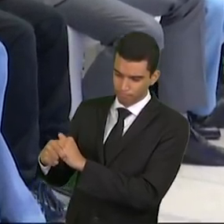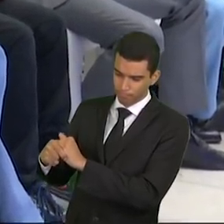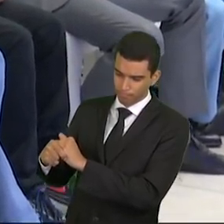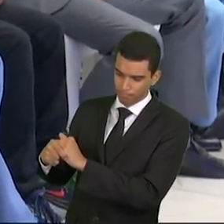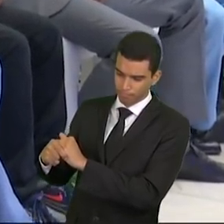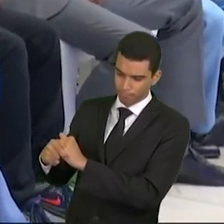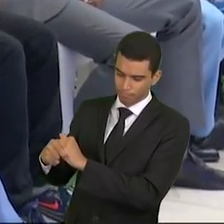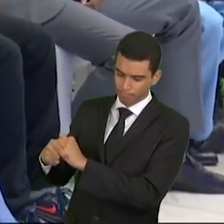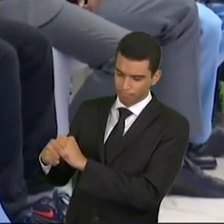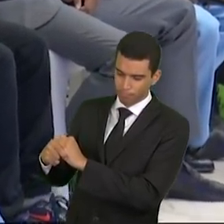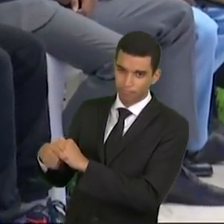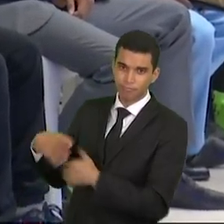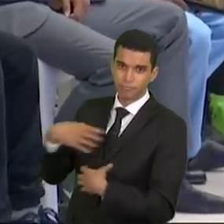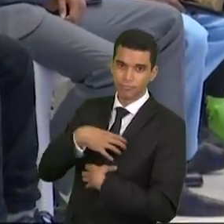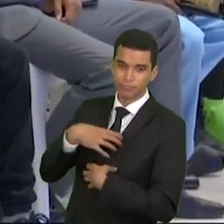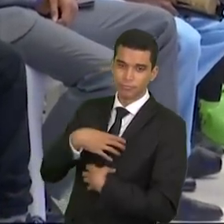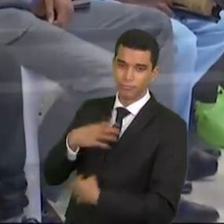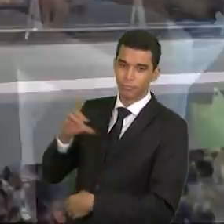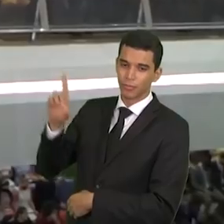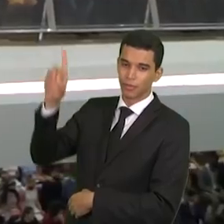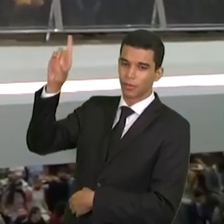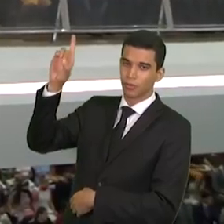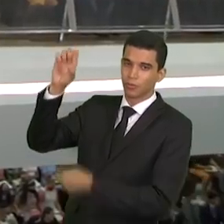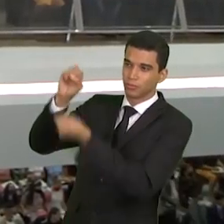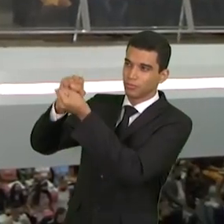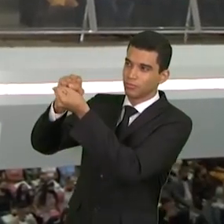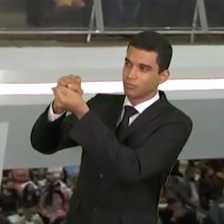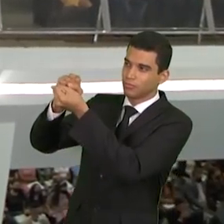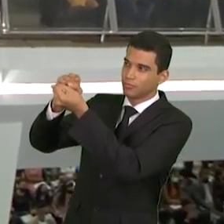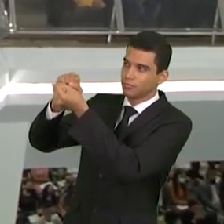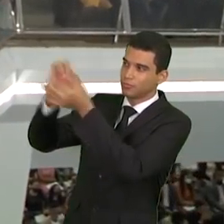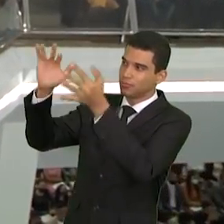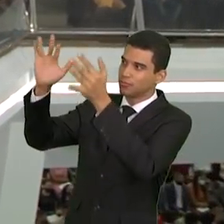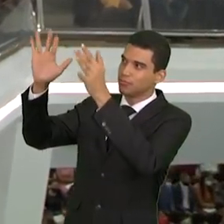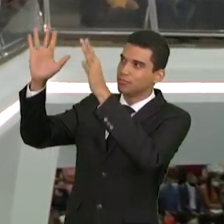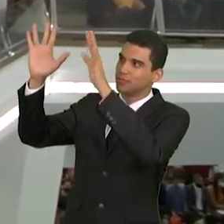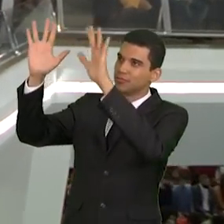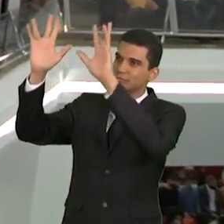E recebe a glória de Deus sobre a tua vida agora.